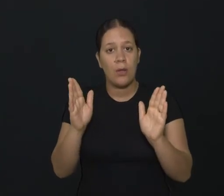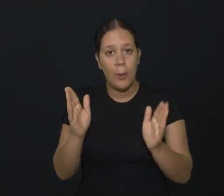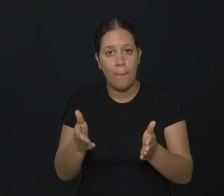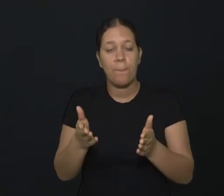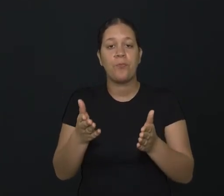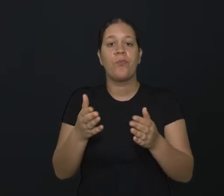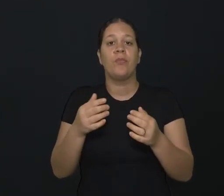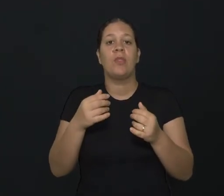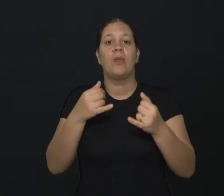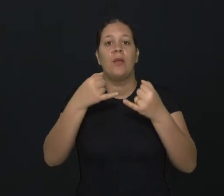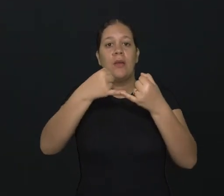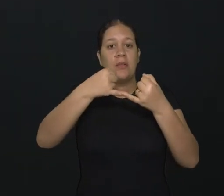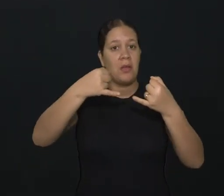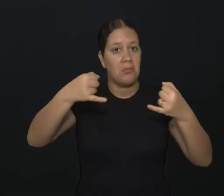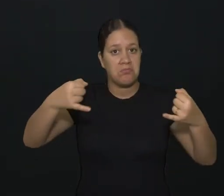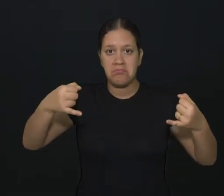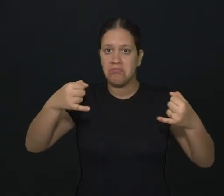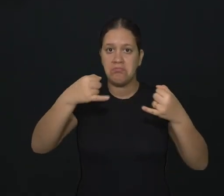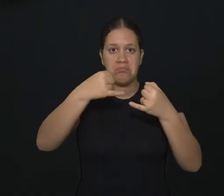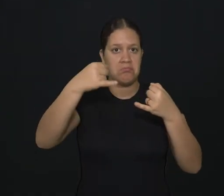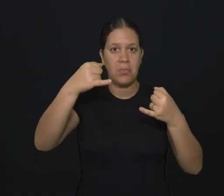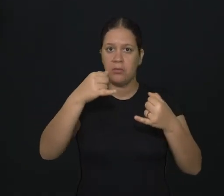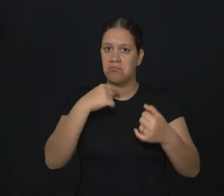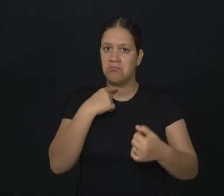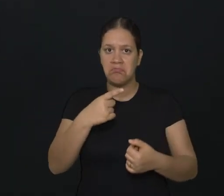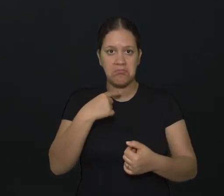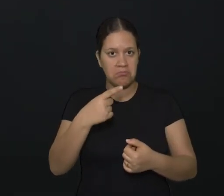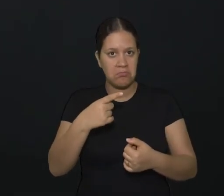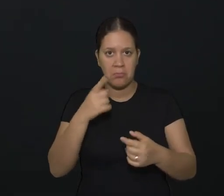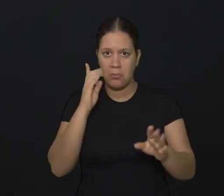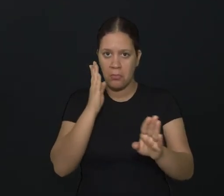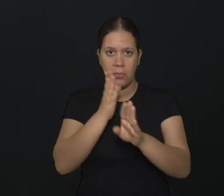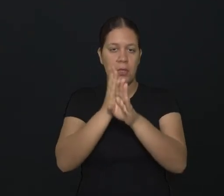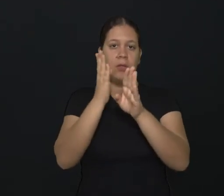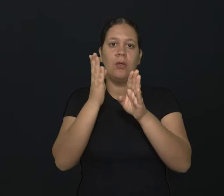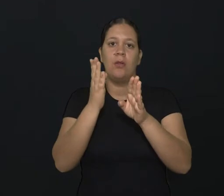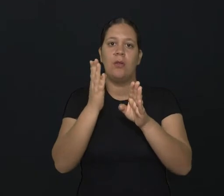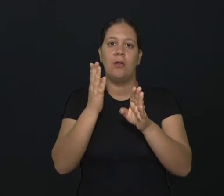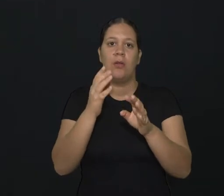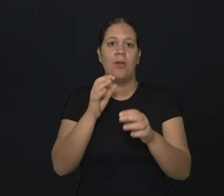retas quaisquer, elas não se encontram em nenhum ponto, isso quer